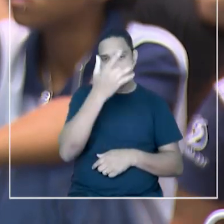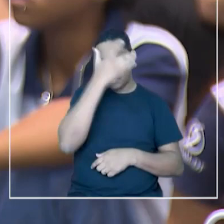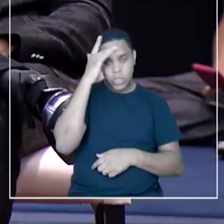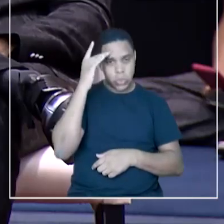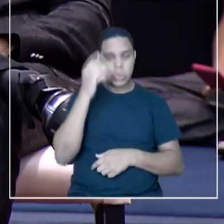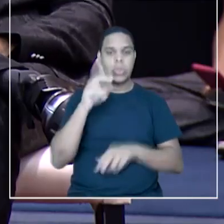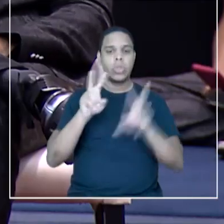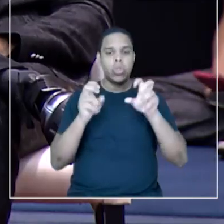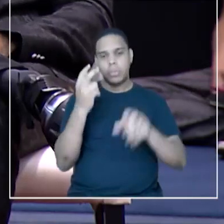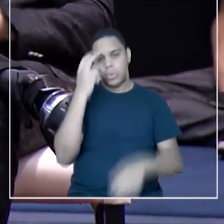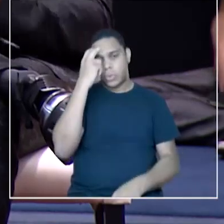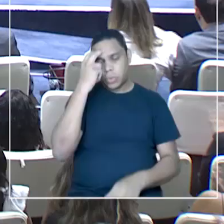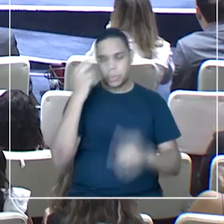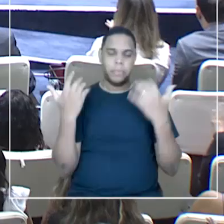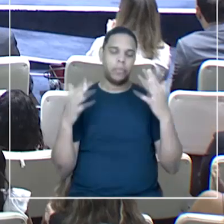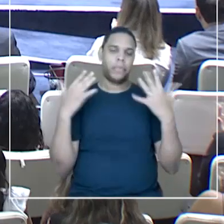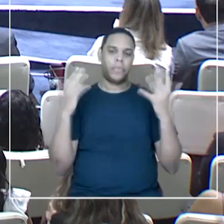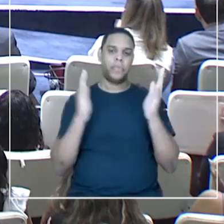cultura.